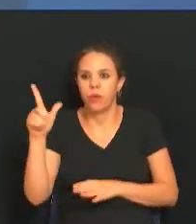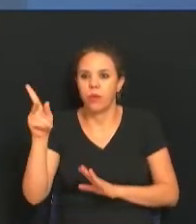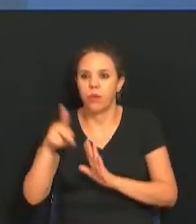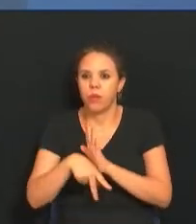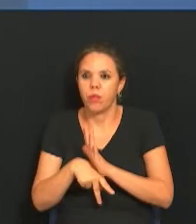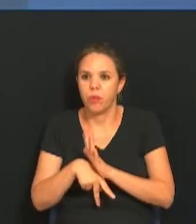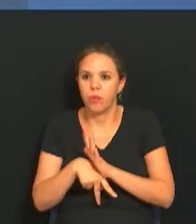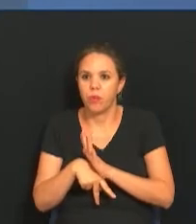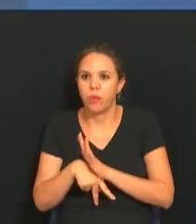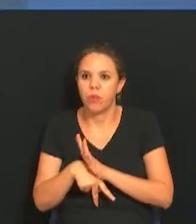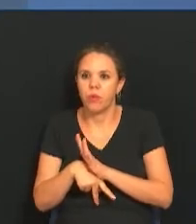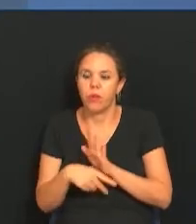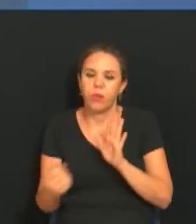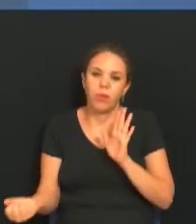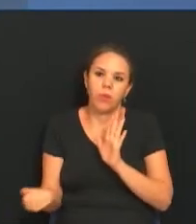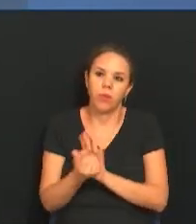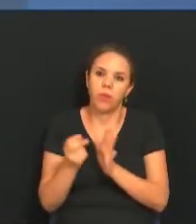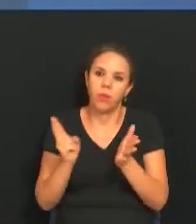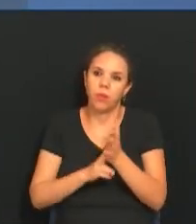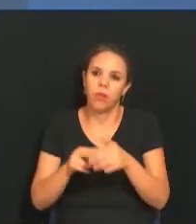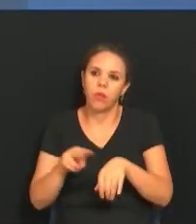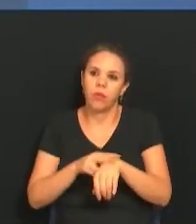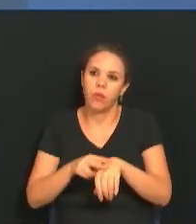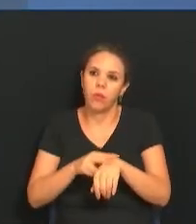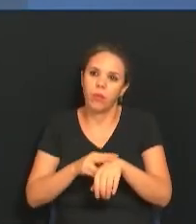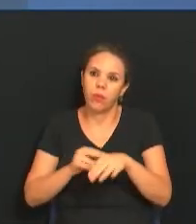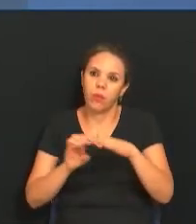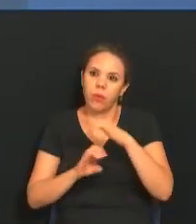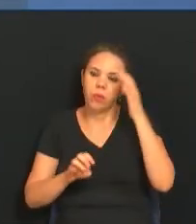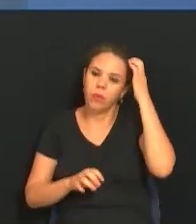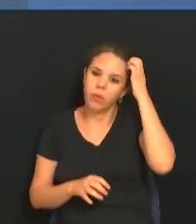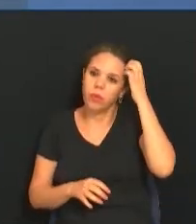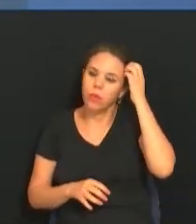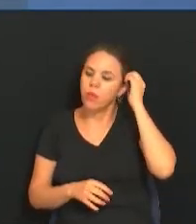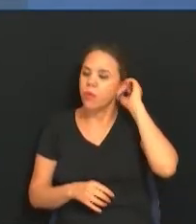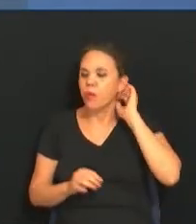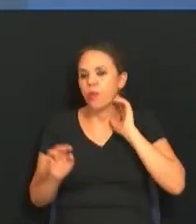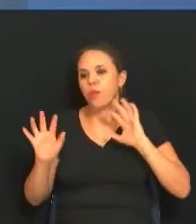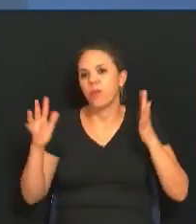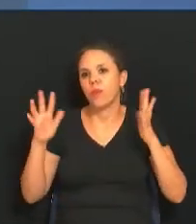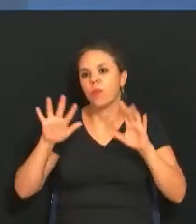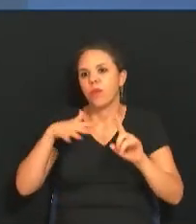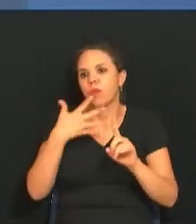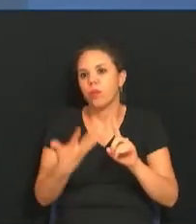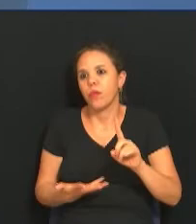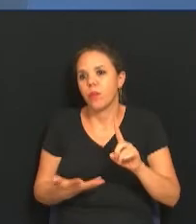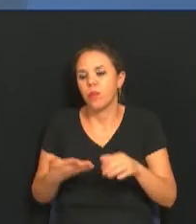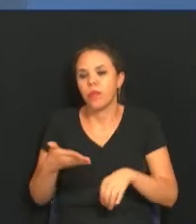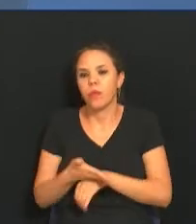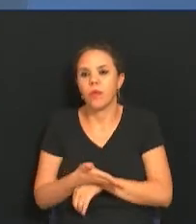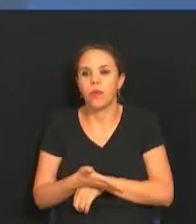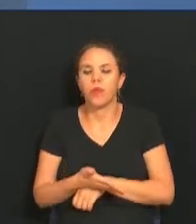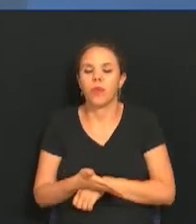um selo verde, para as empresas serem homenageadas por entrarem